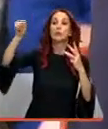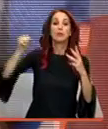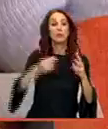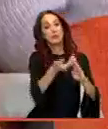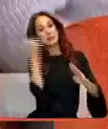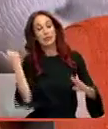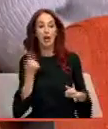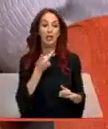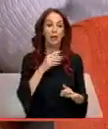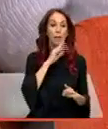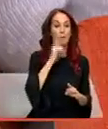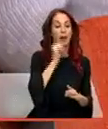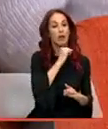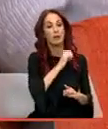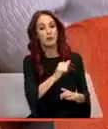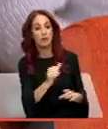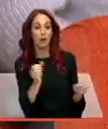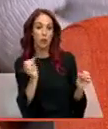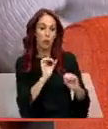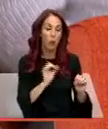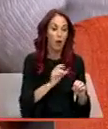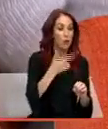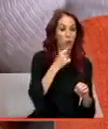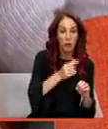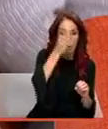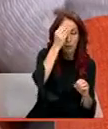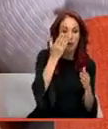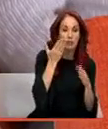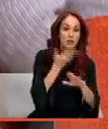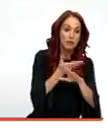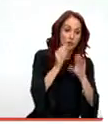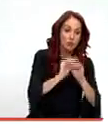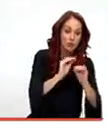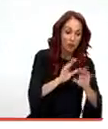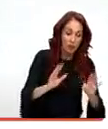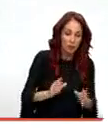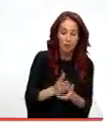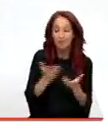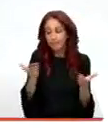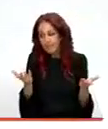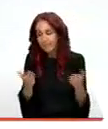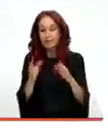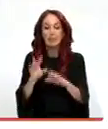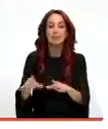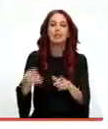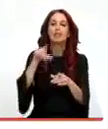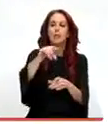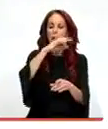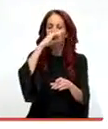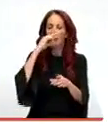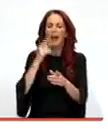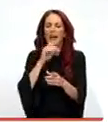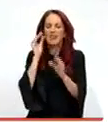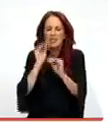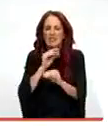demitir agora é que o prêmio importante é ajudar a perceber os pais os avós o que é isso de uma lei de educação sexual porque acho que é muito me